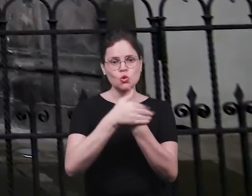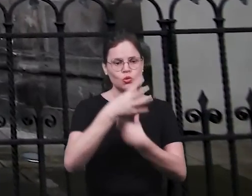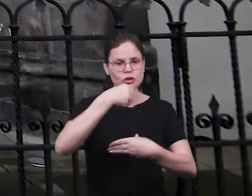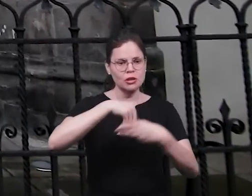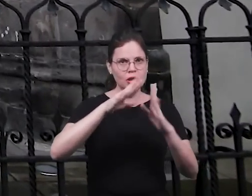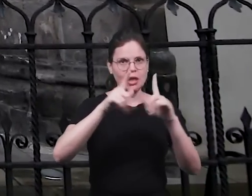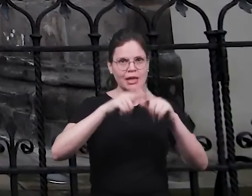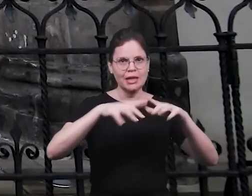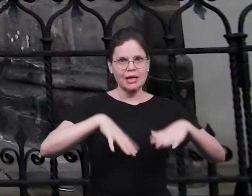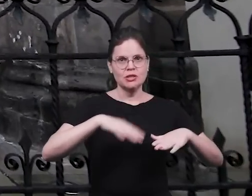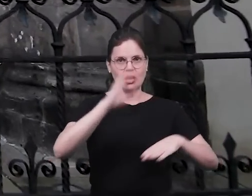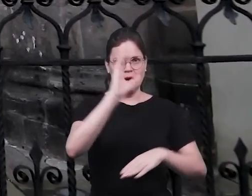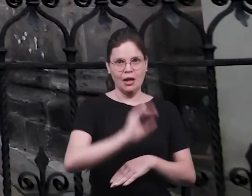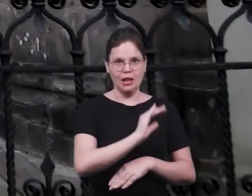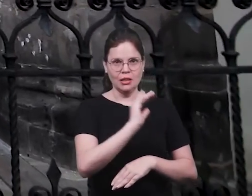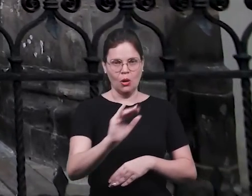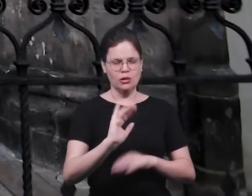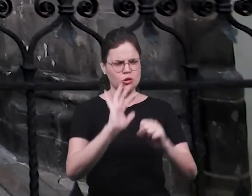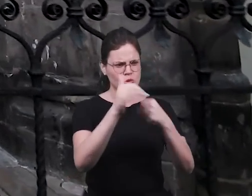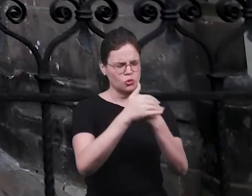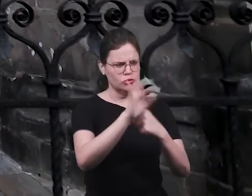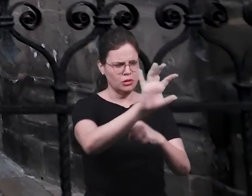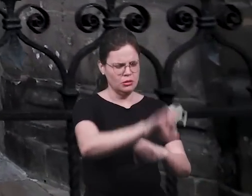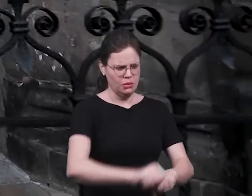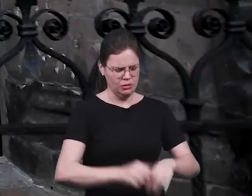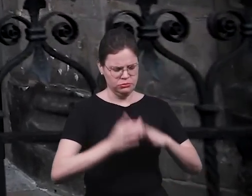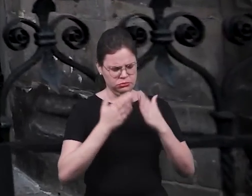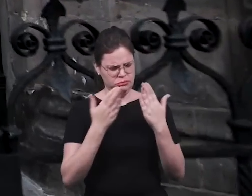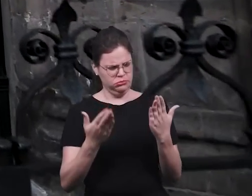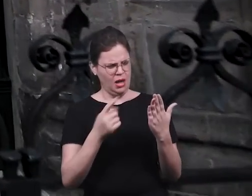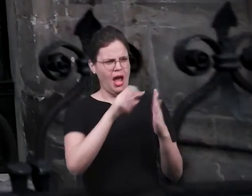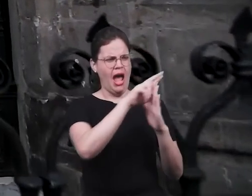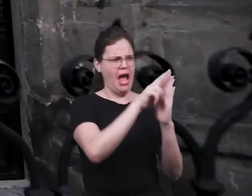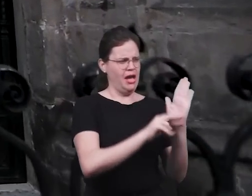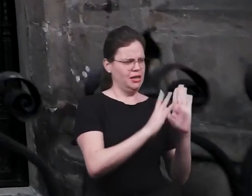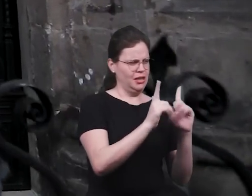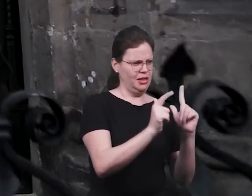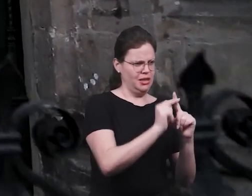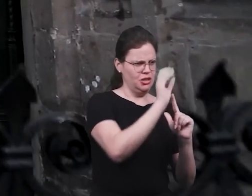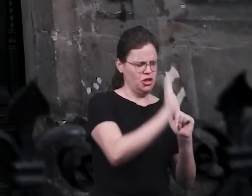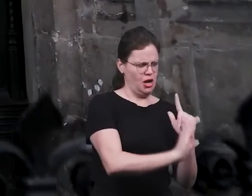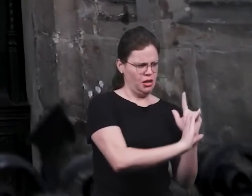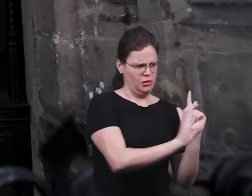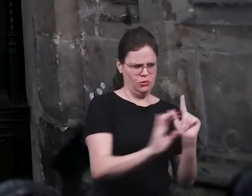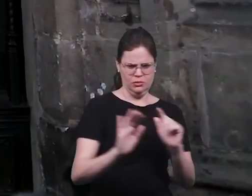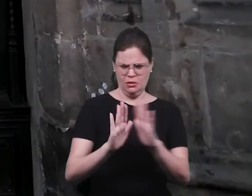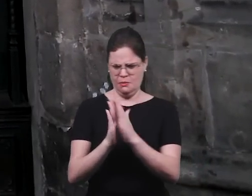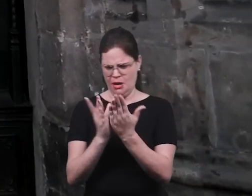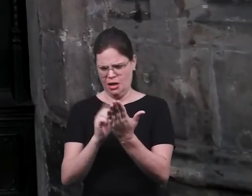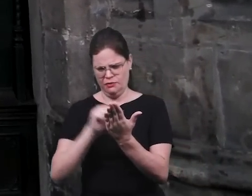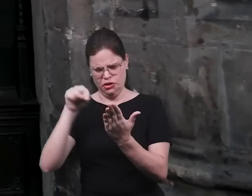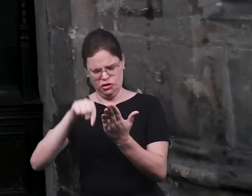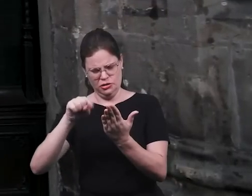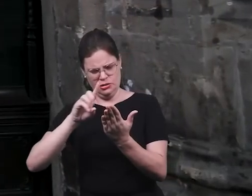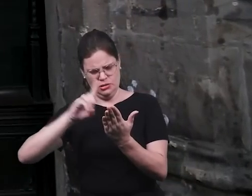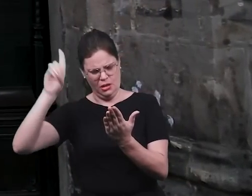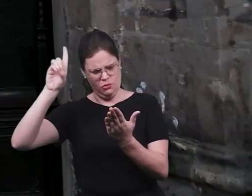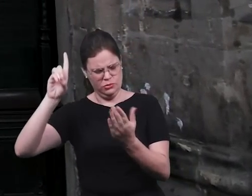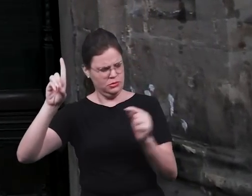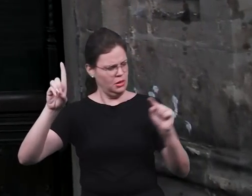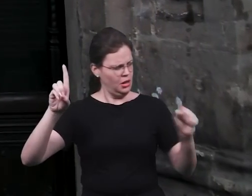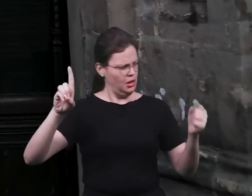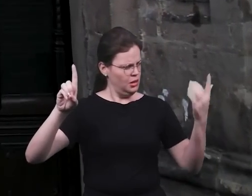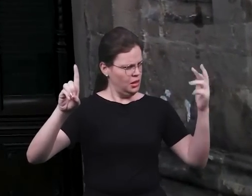da Catedral de Wittenberg, e aí, claro, criou um alvoroço, porque a partir dali